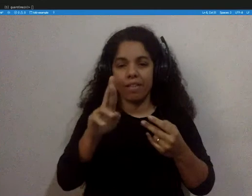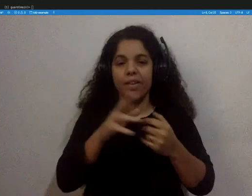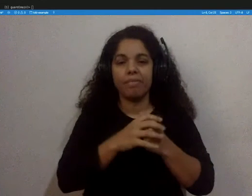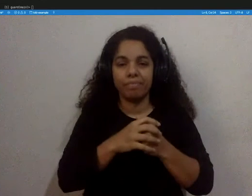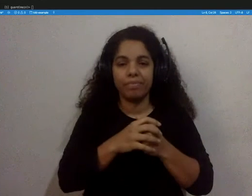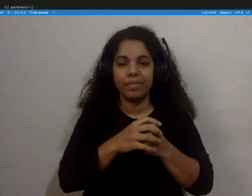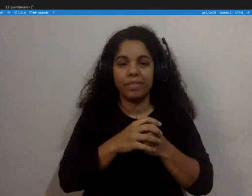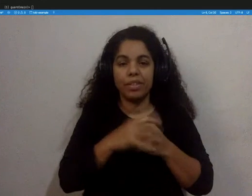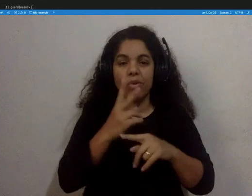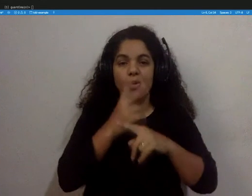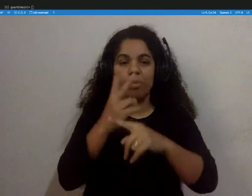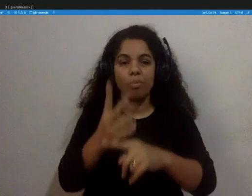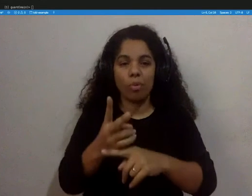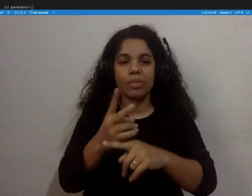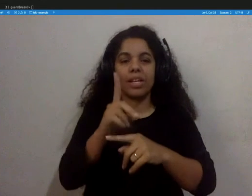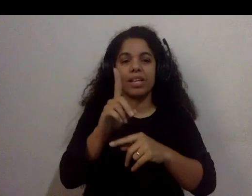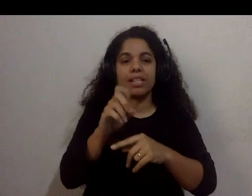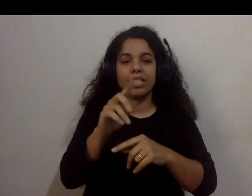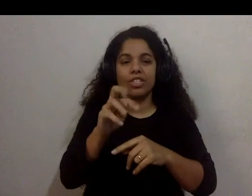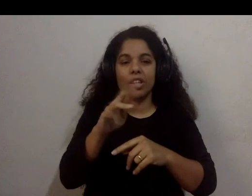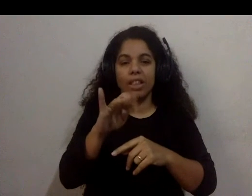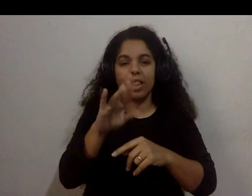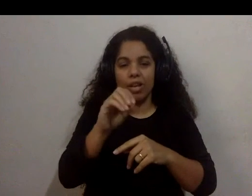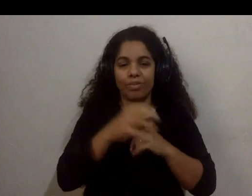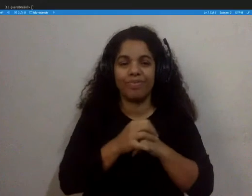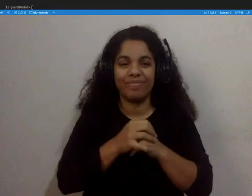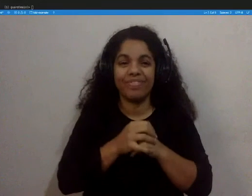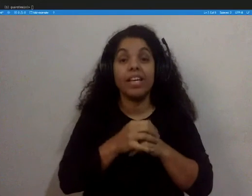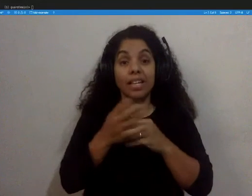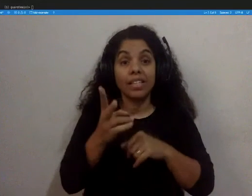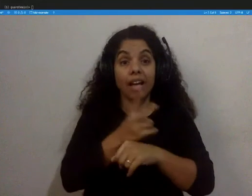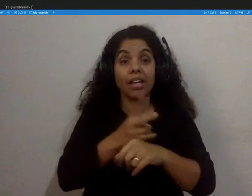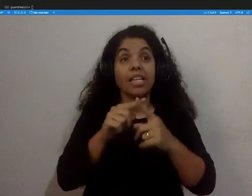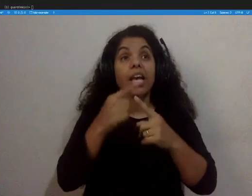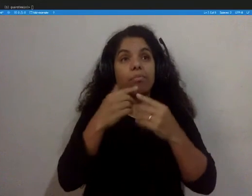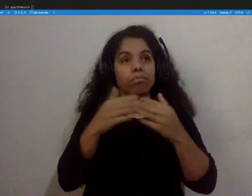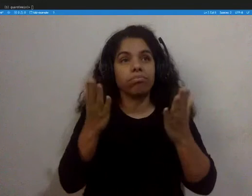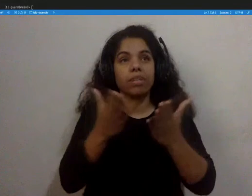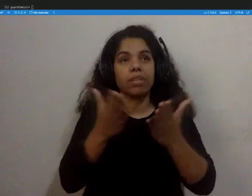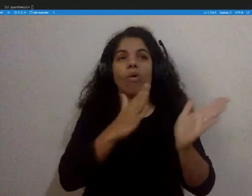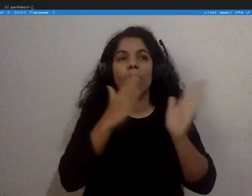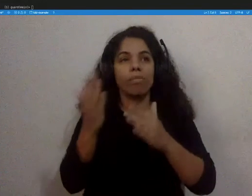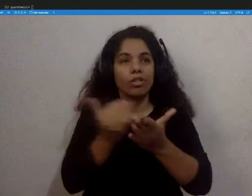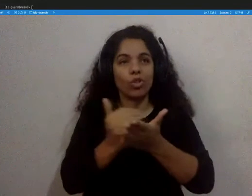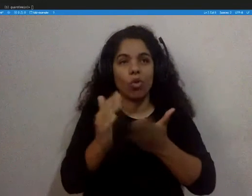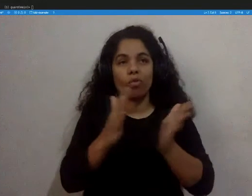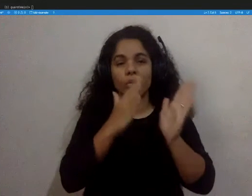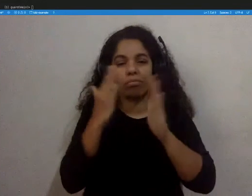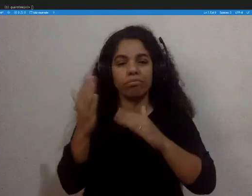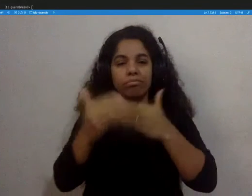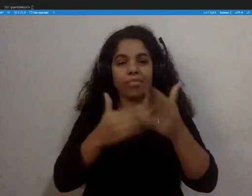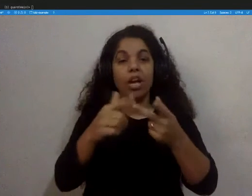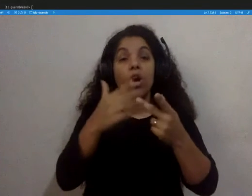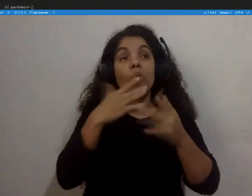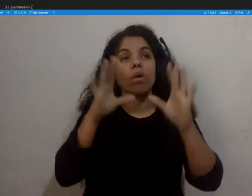o busca destinatário. E a partir daqui eu começo de novo o meu processo. Quais são os